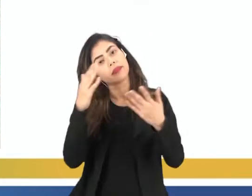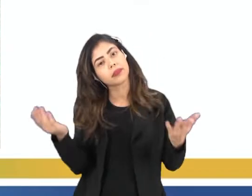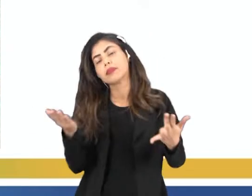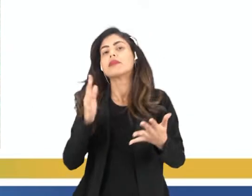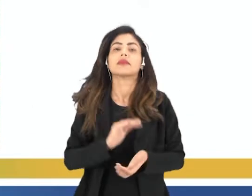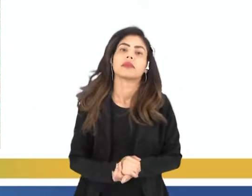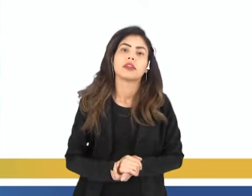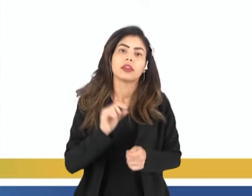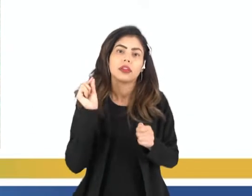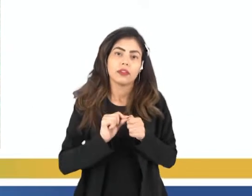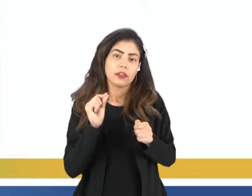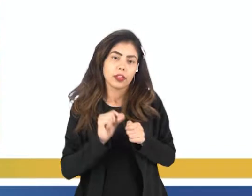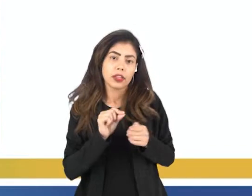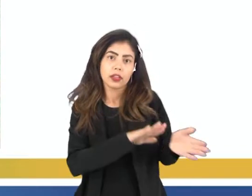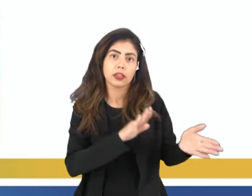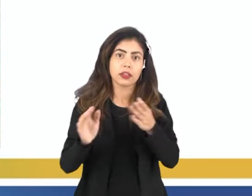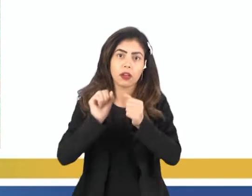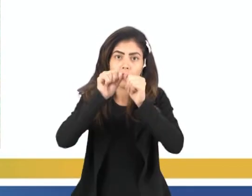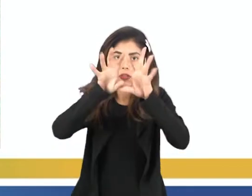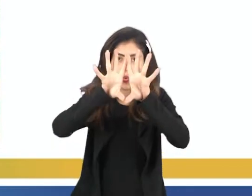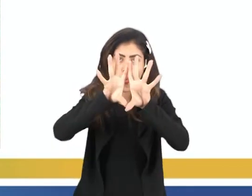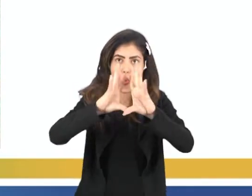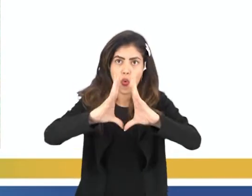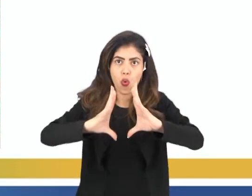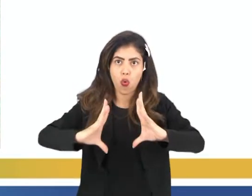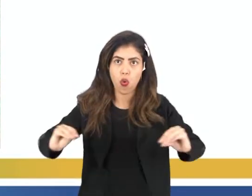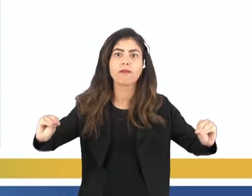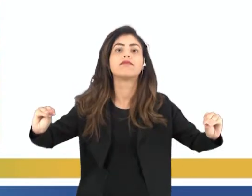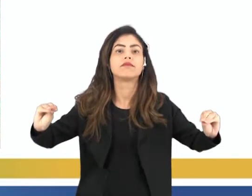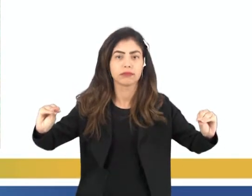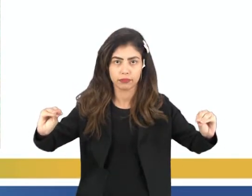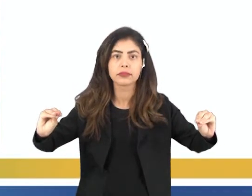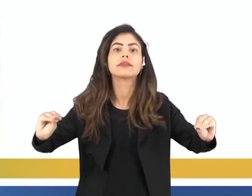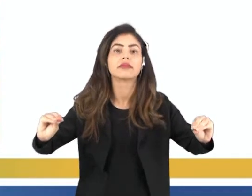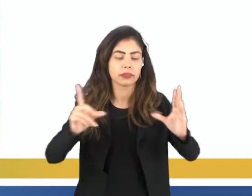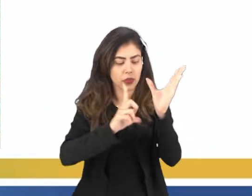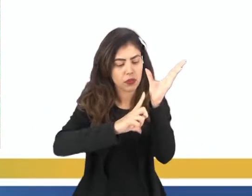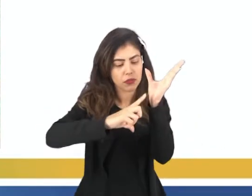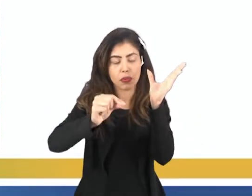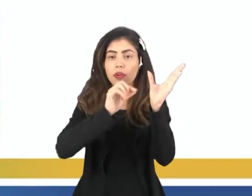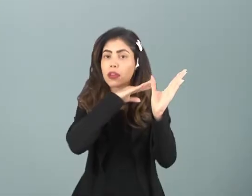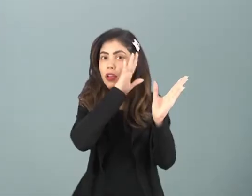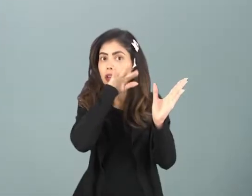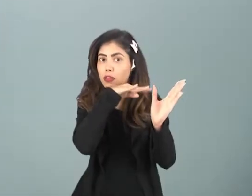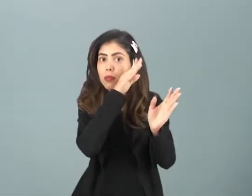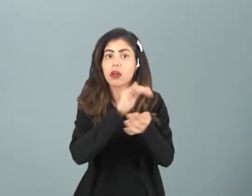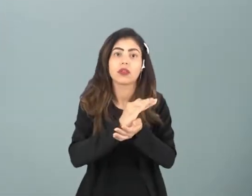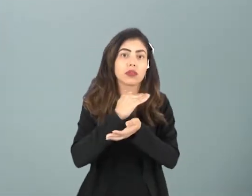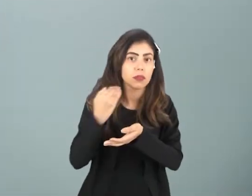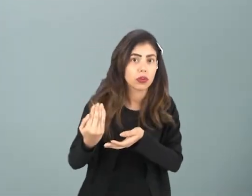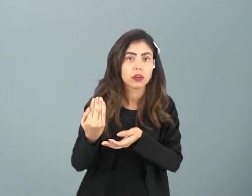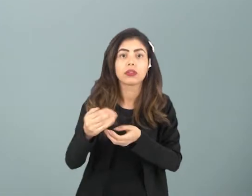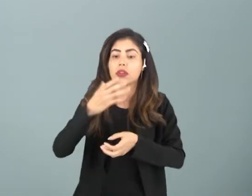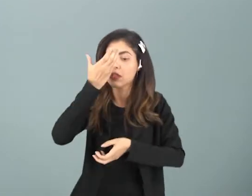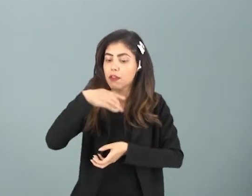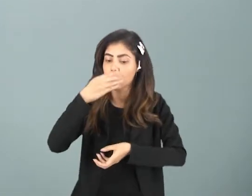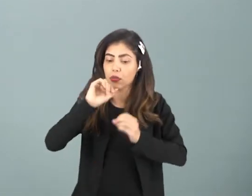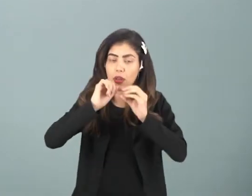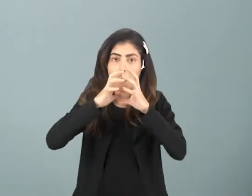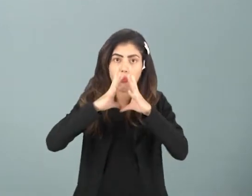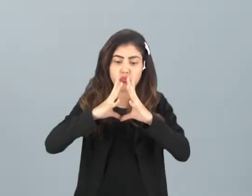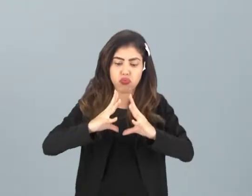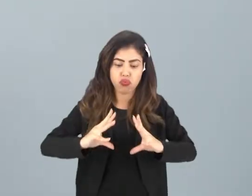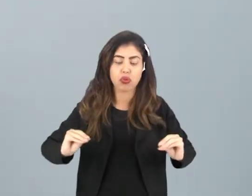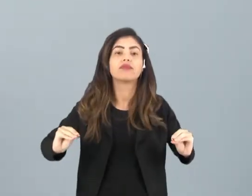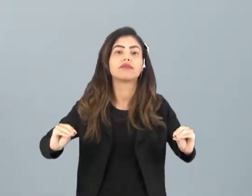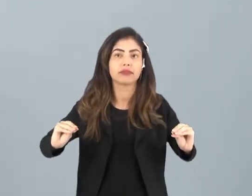Então, ela faz parte da decomposição de folhas, frutos e animais mortos que vão se decompondo. Essa camada é rica